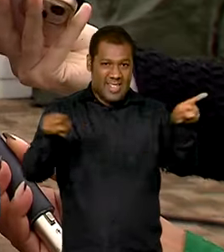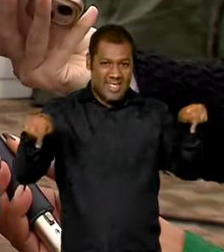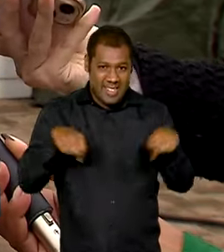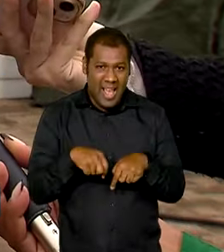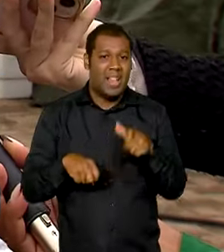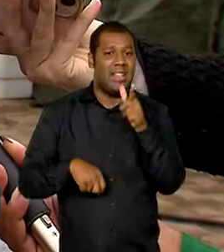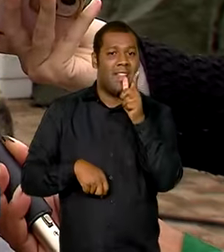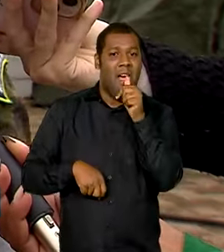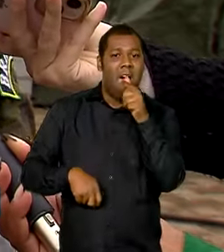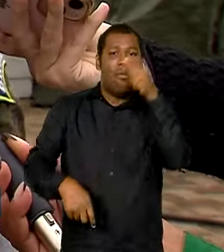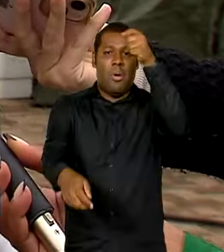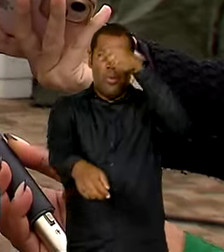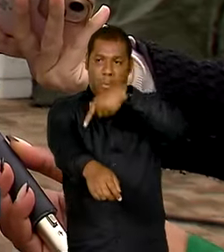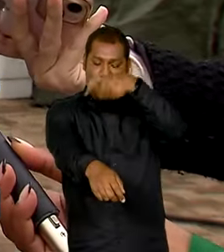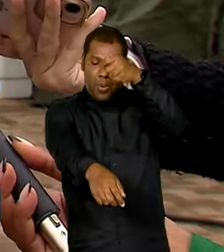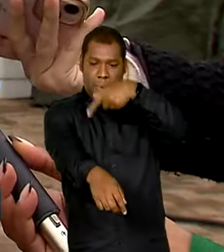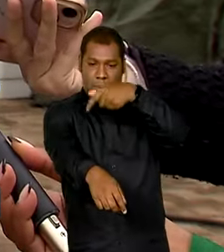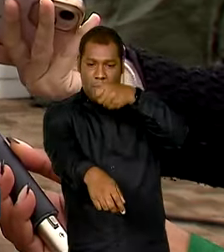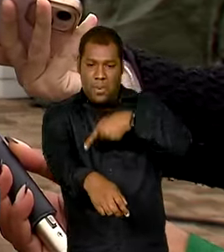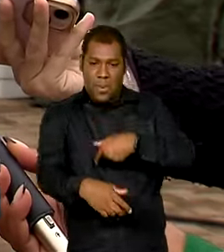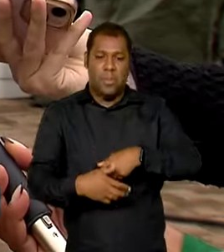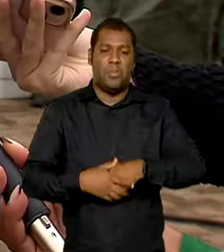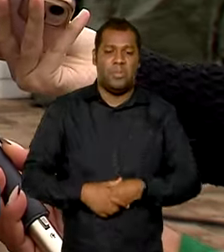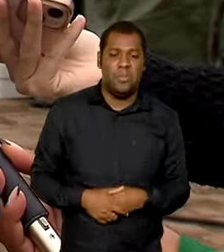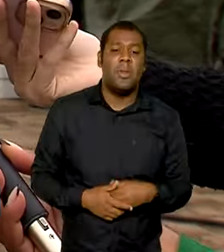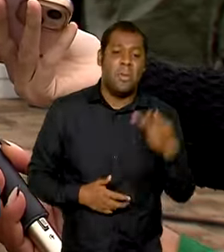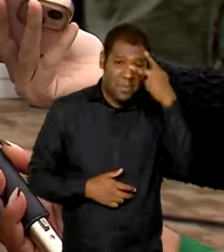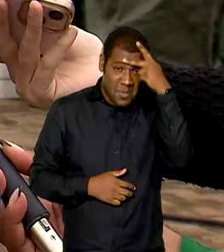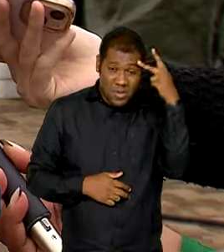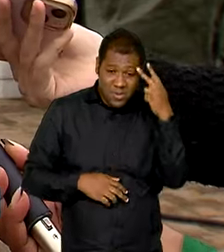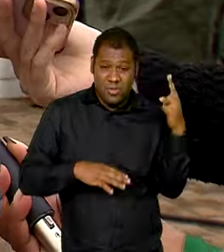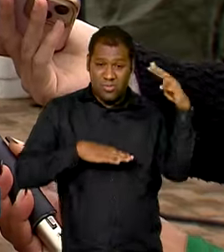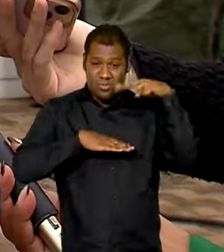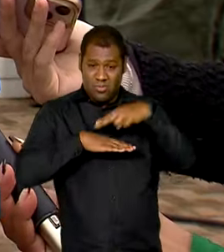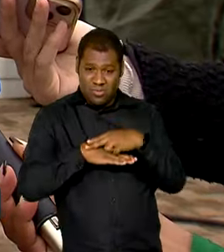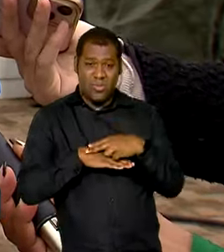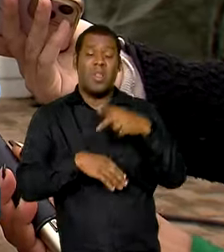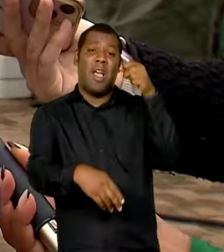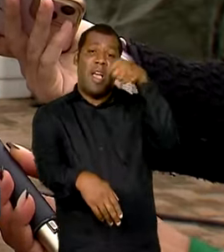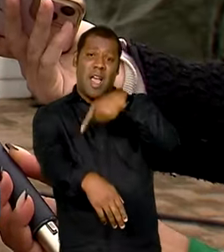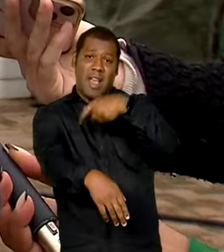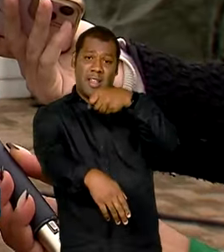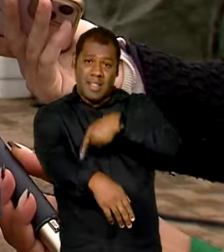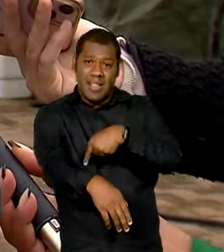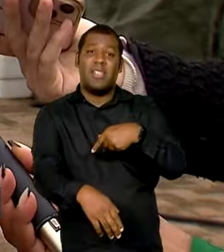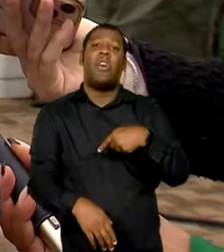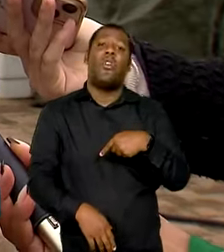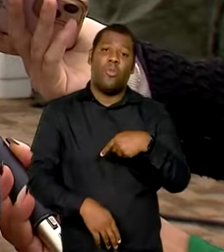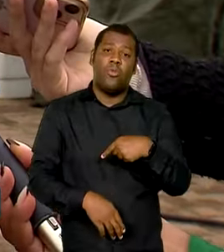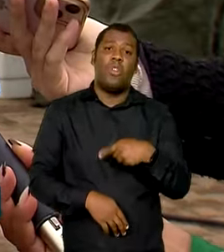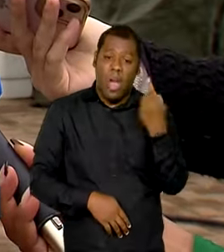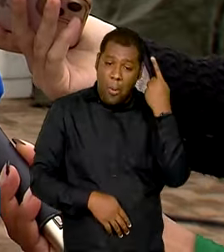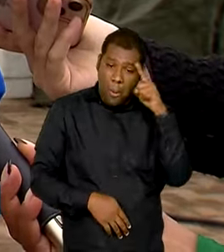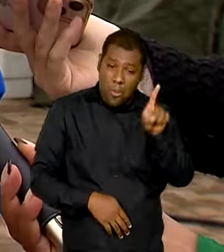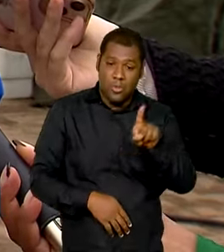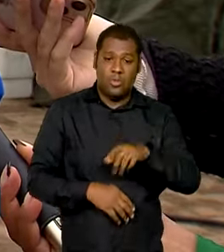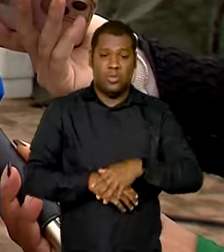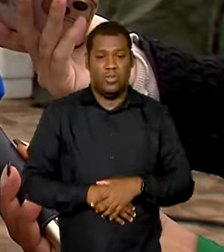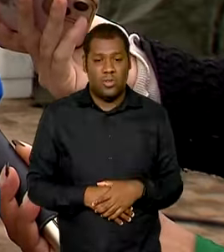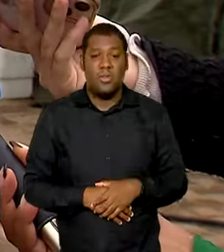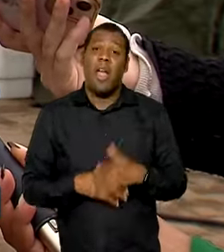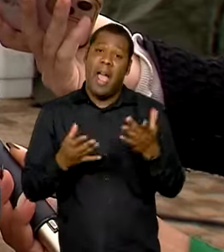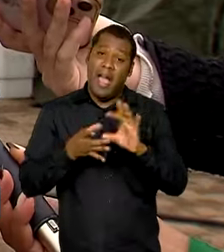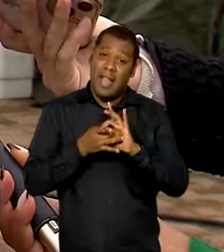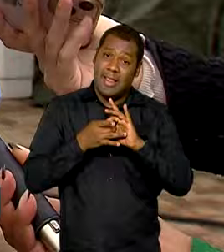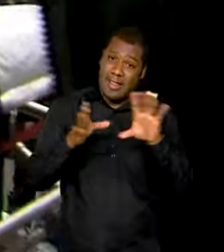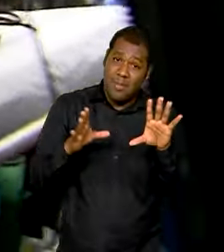Esse módulo de hidratação, eu posso manter os pacientes com hidratação venosa por até 24 horas. Ou eles são liberados ou